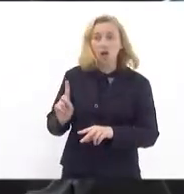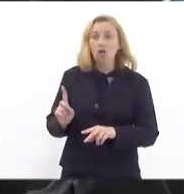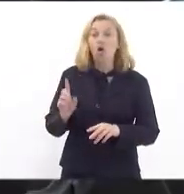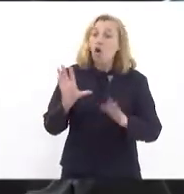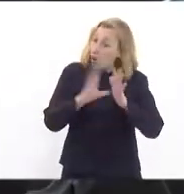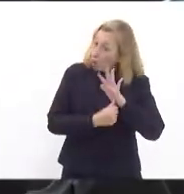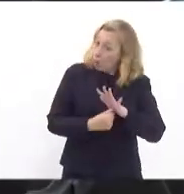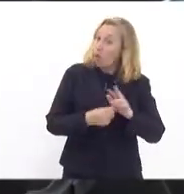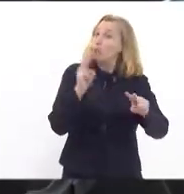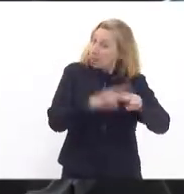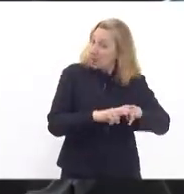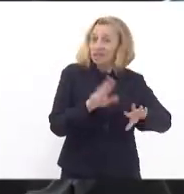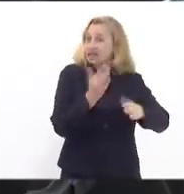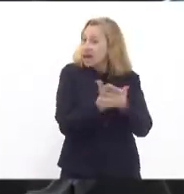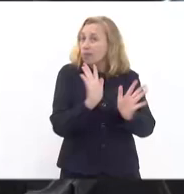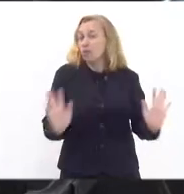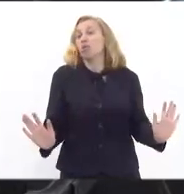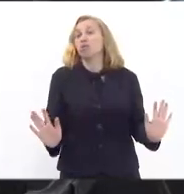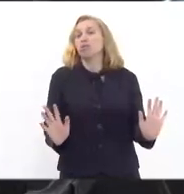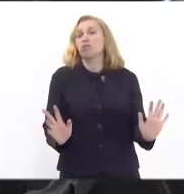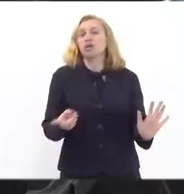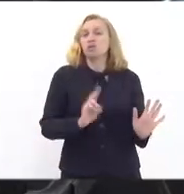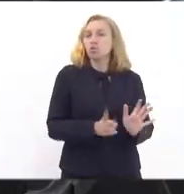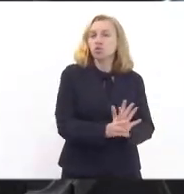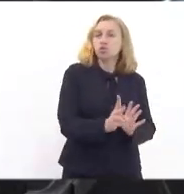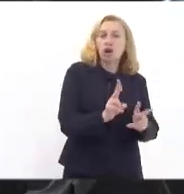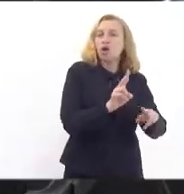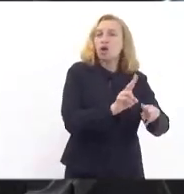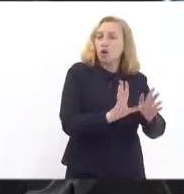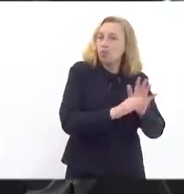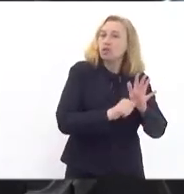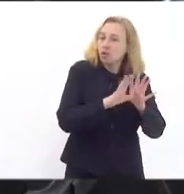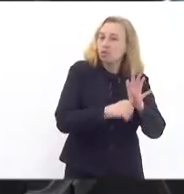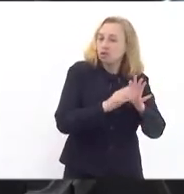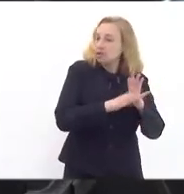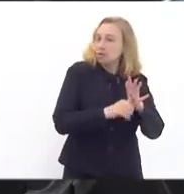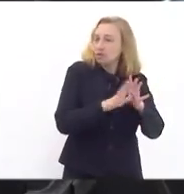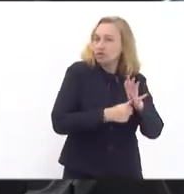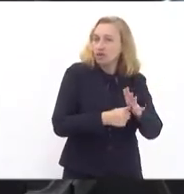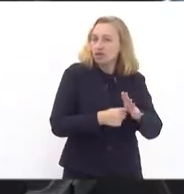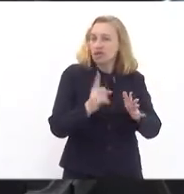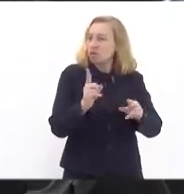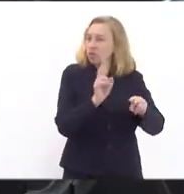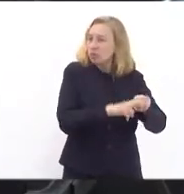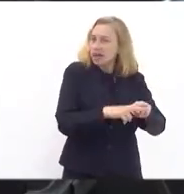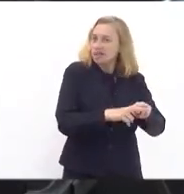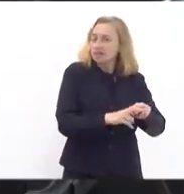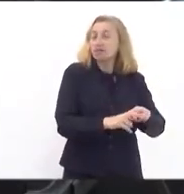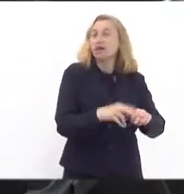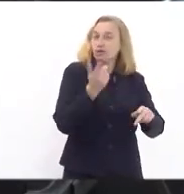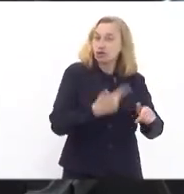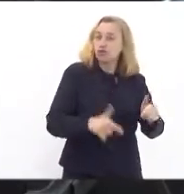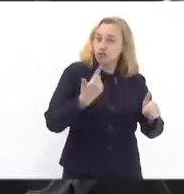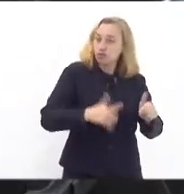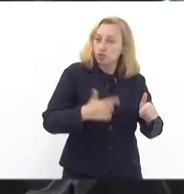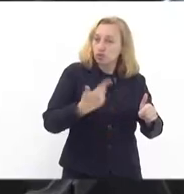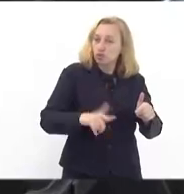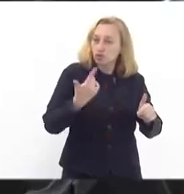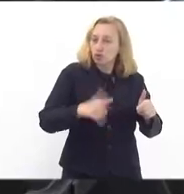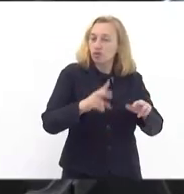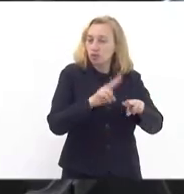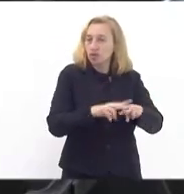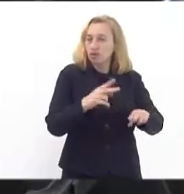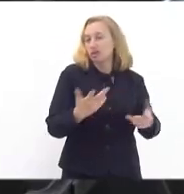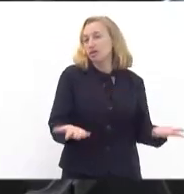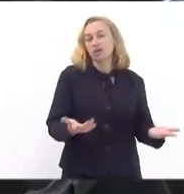cabra fosse cabo tem que ser preso ele vai continuar furtando ele não vai ficar doente vai continuar uma metendo mesmo delito Então